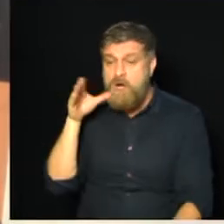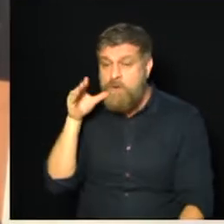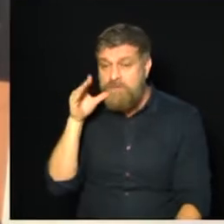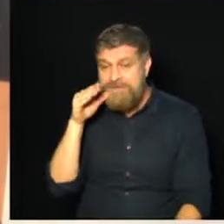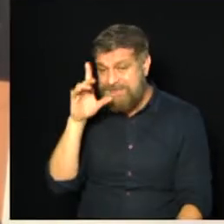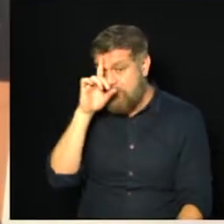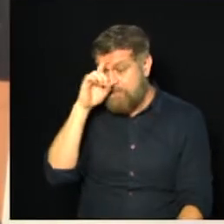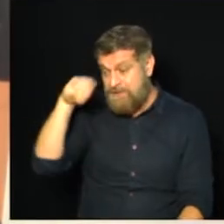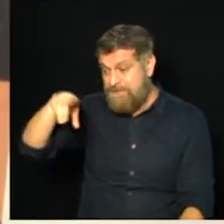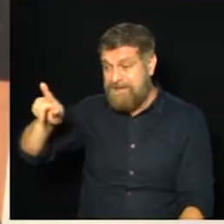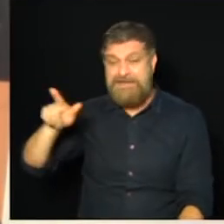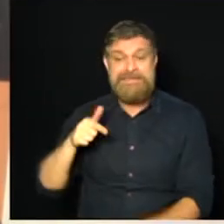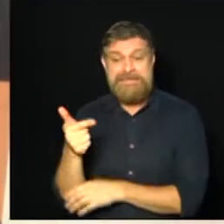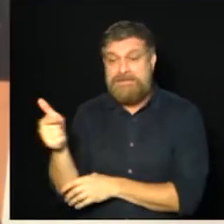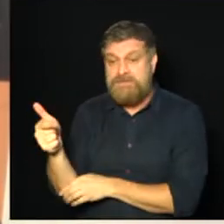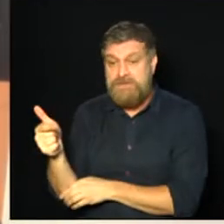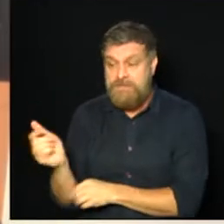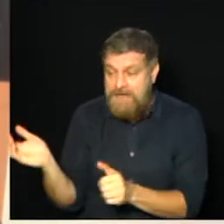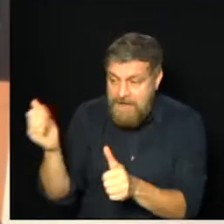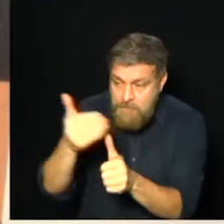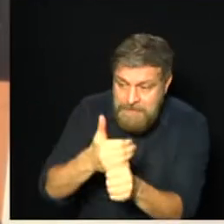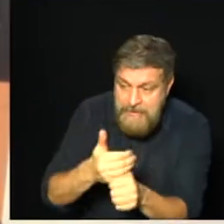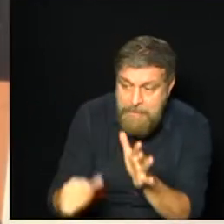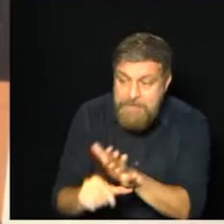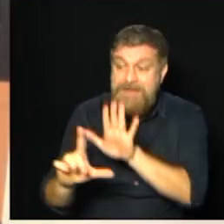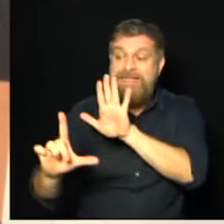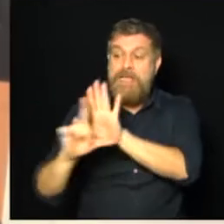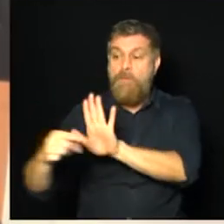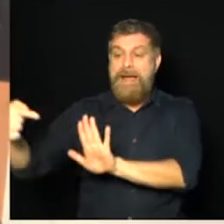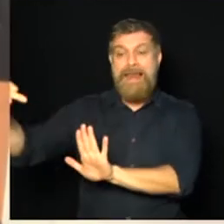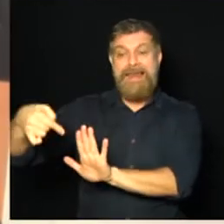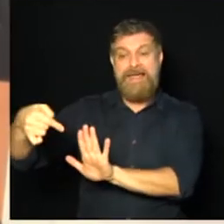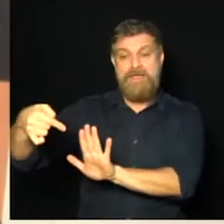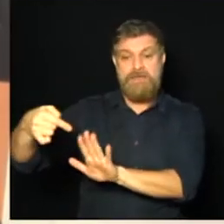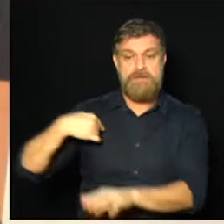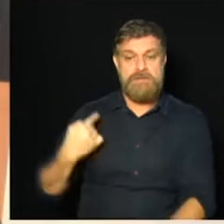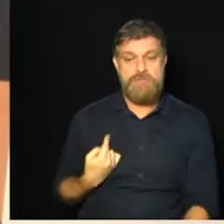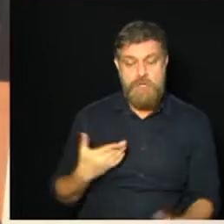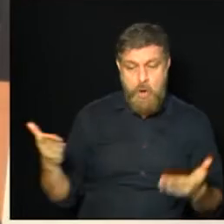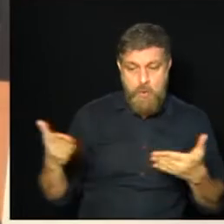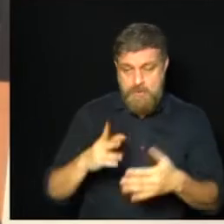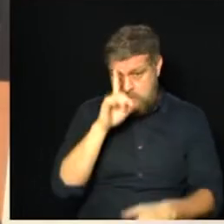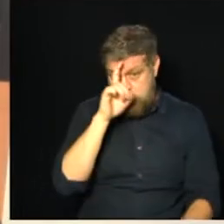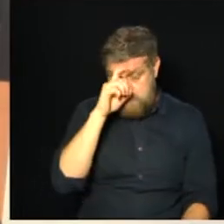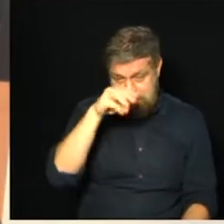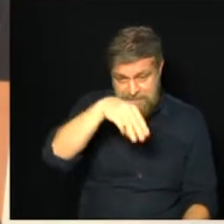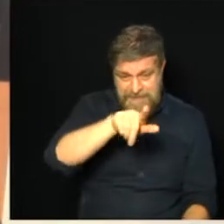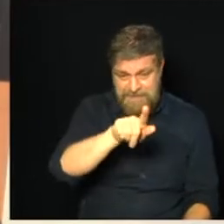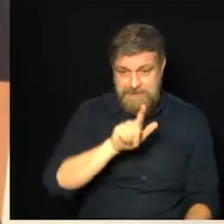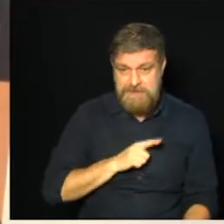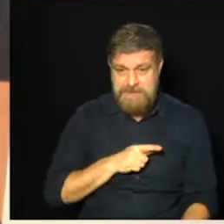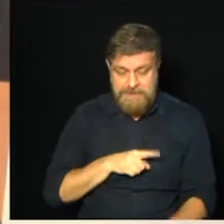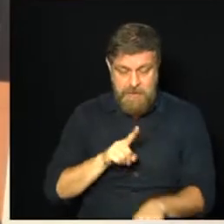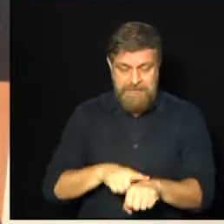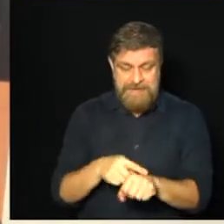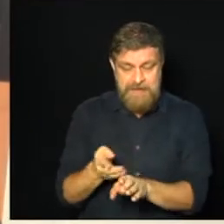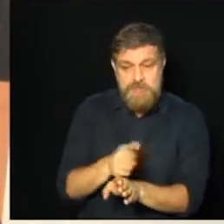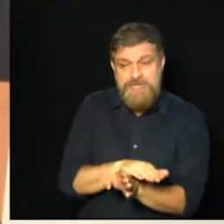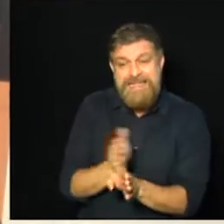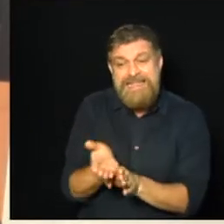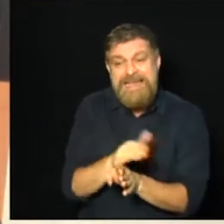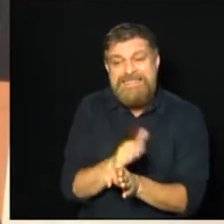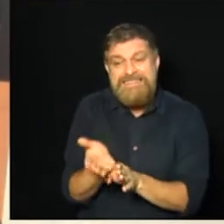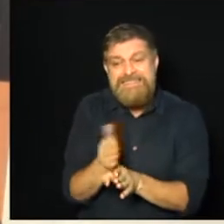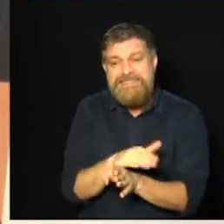repor um cargo, eu tenho que ter esse cargo criado por lei primeiro. O que a gente tem na Rede Mário Gatti hoje, a gente está nessa transição, como o doutor Sérgio colocou, dos